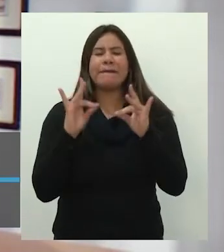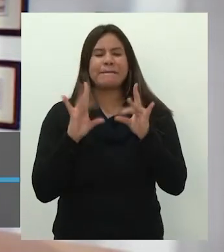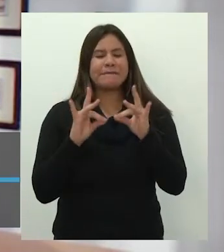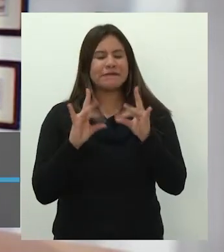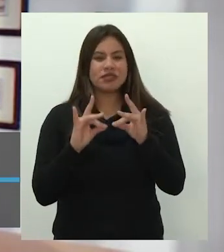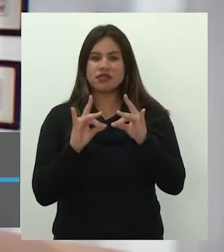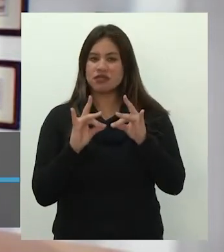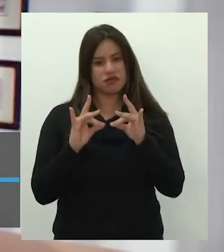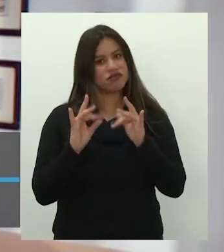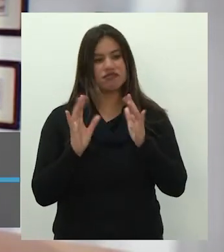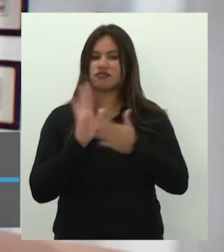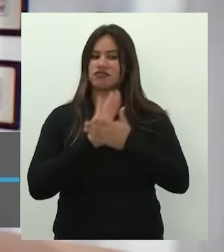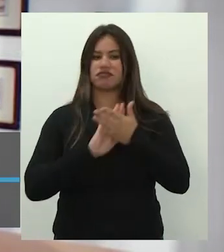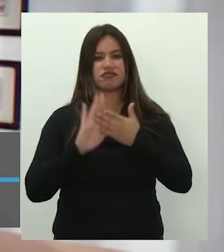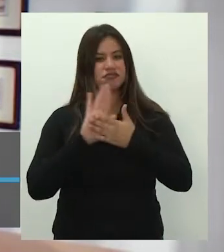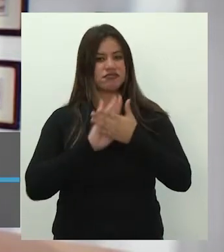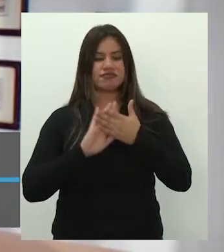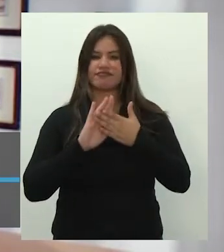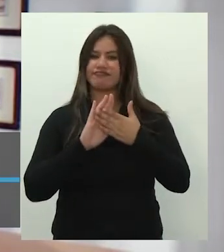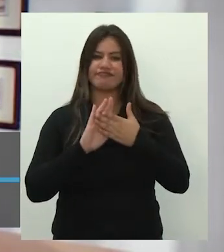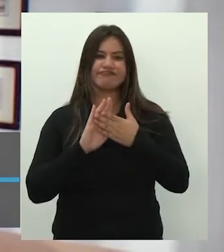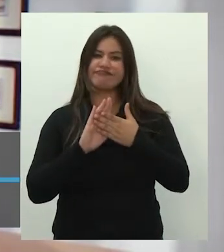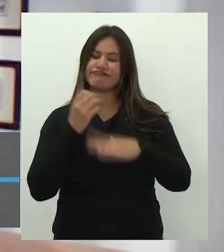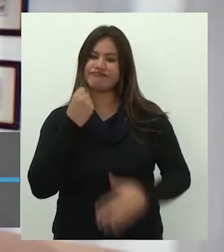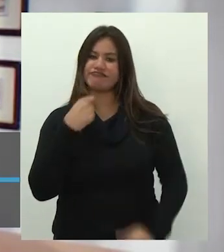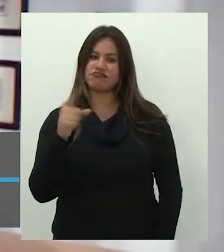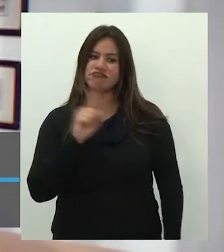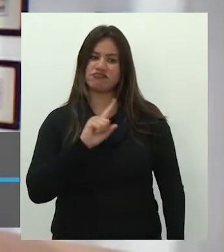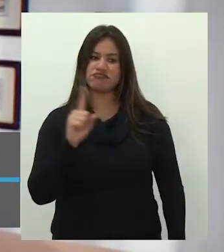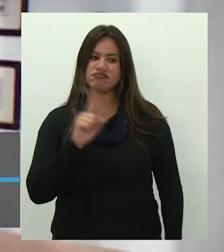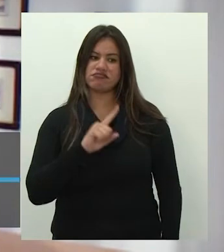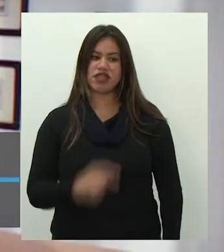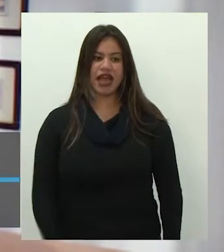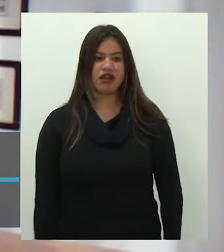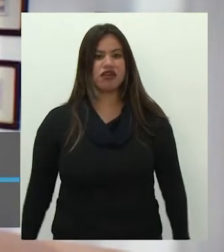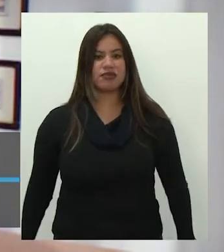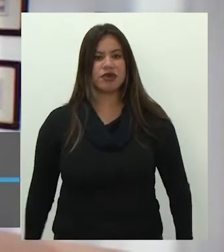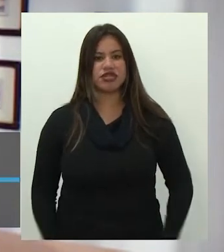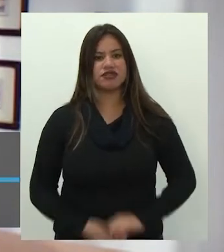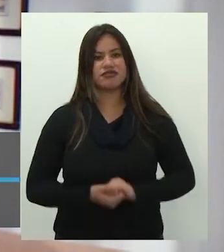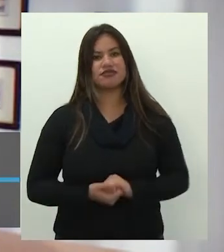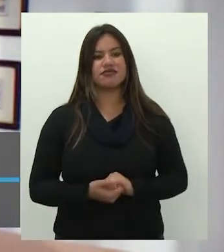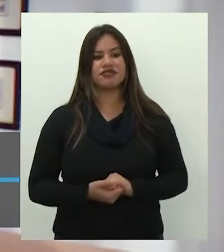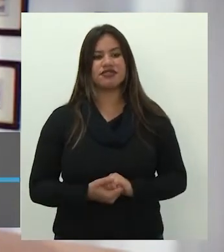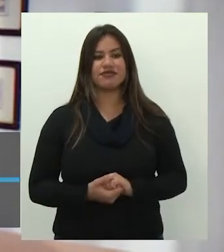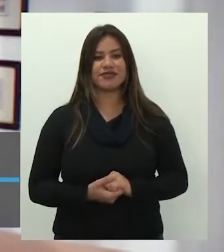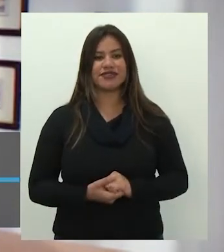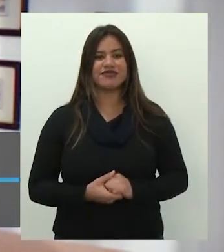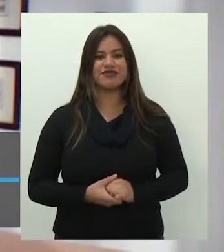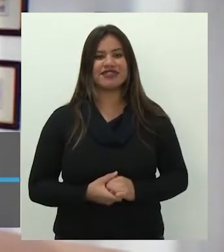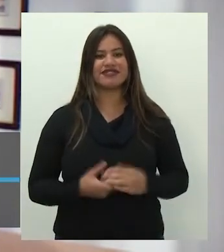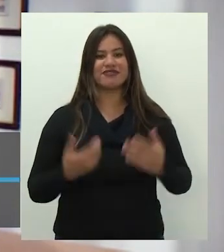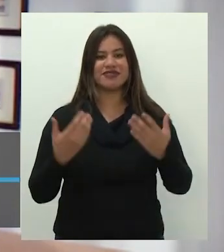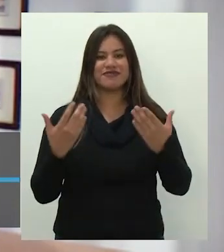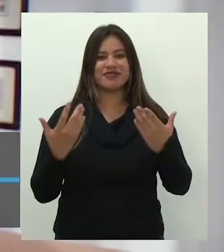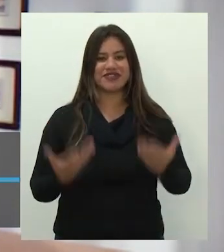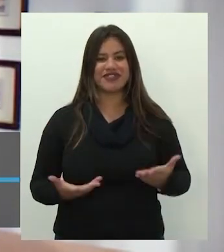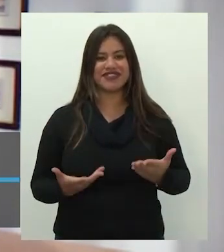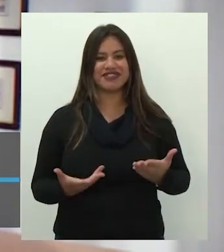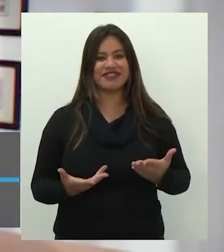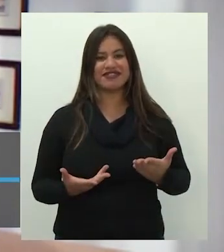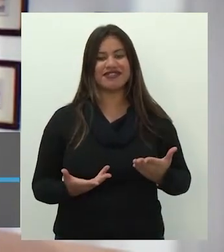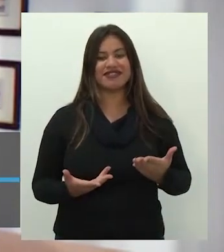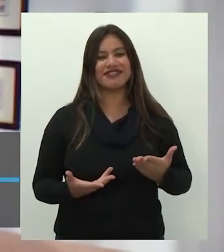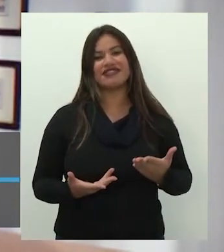água não é uma boa dica. Tem que beber água com uma certa frequência. E se nós